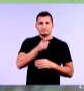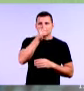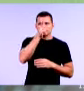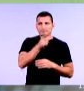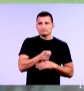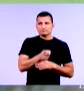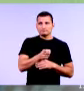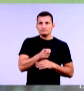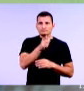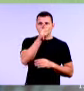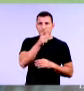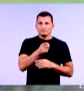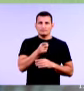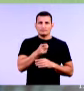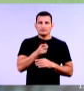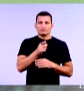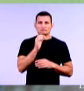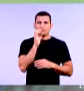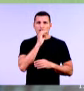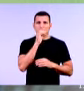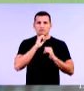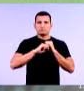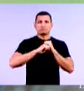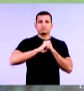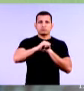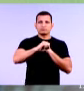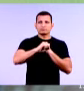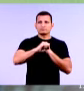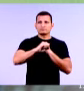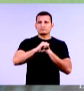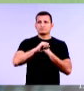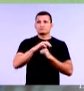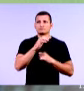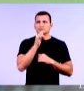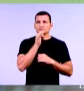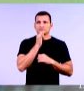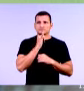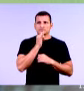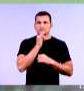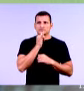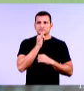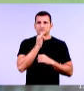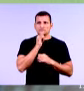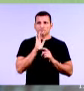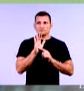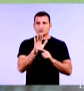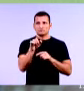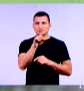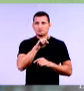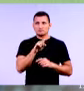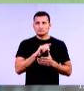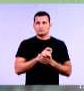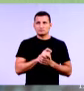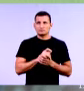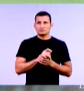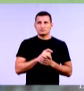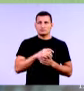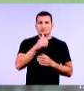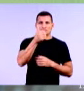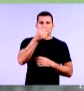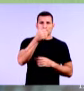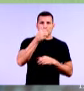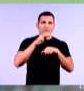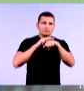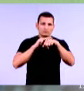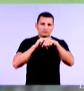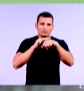altíssima velocidade. Por exemplo, eu mostrei aqui para vocês esse link de 10 gigabits, né? Esse